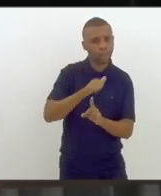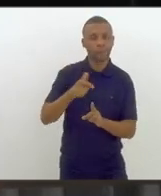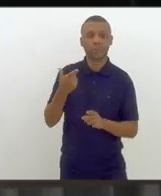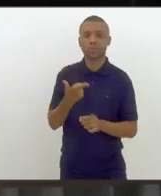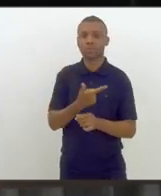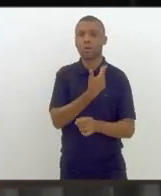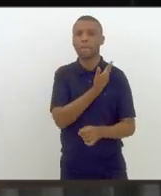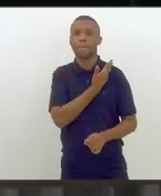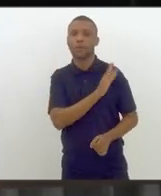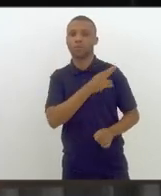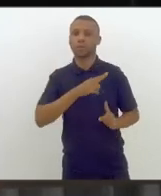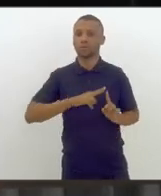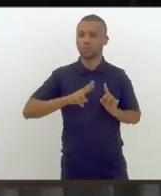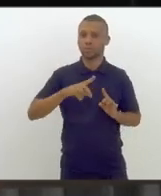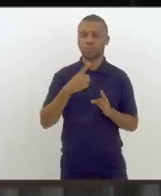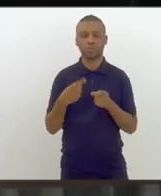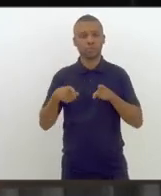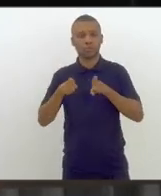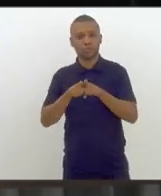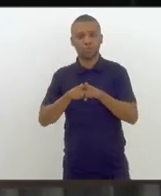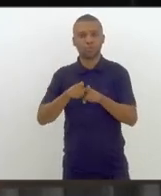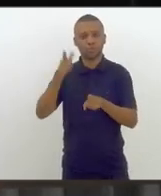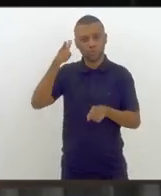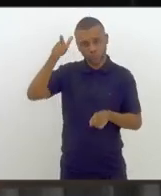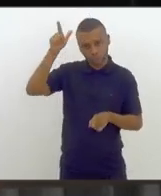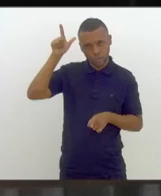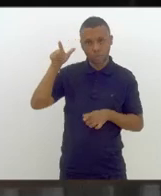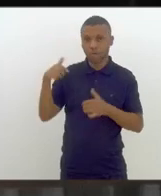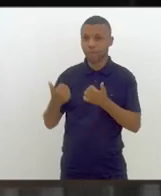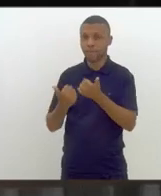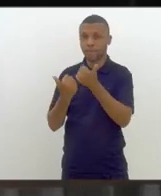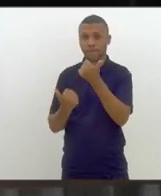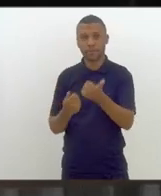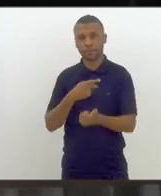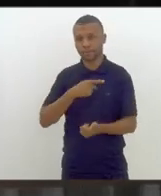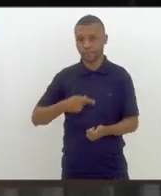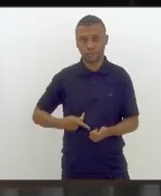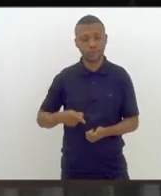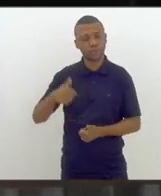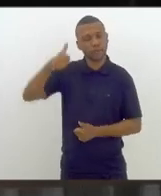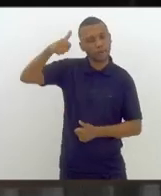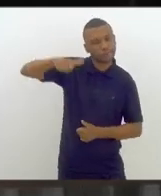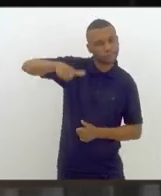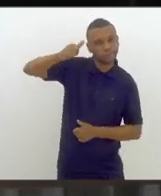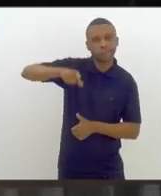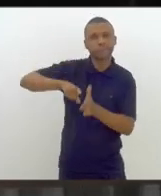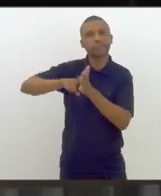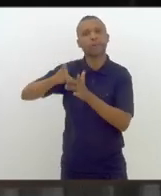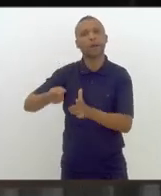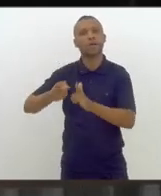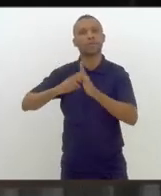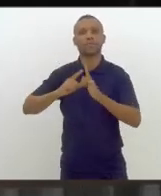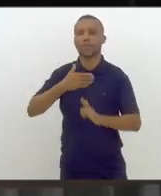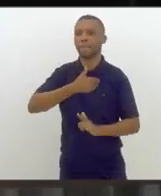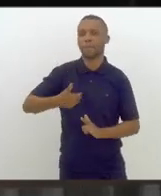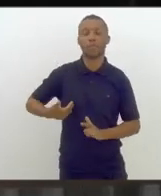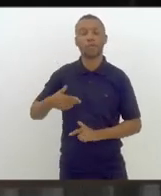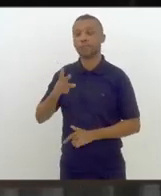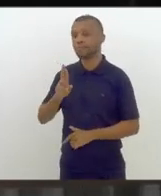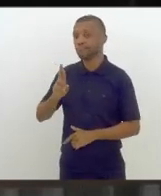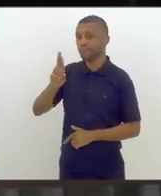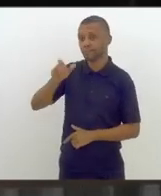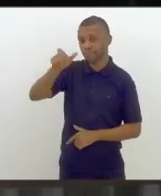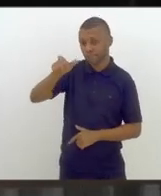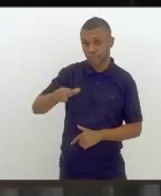lado do deputado Luiz Paulo como vice-presidente na CPI, que apura a dívida pública, como membro efetivo